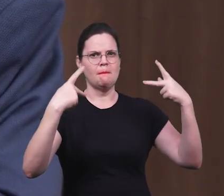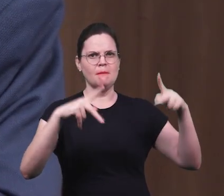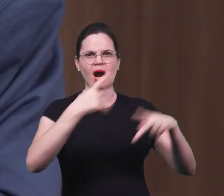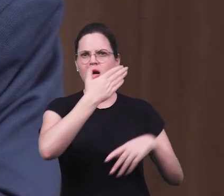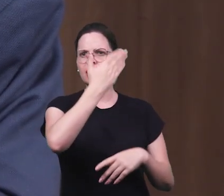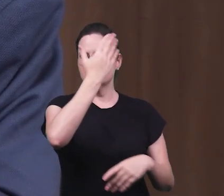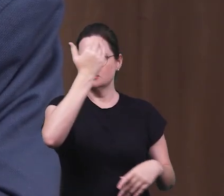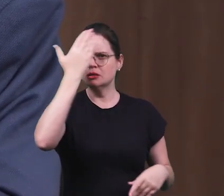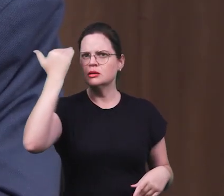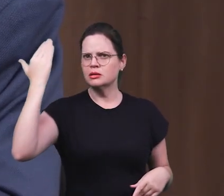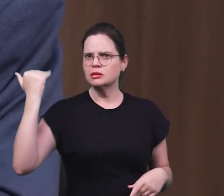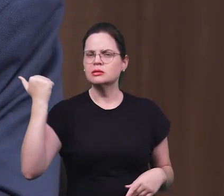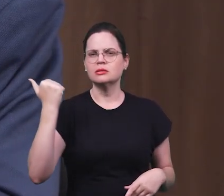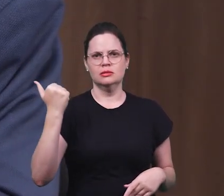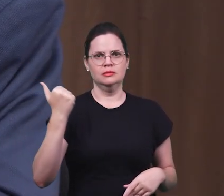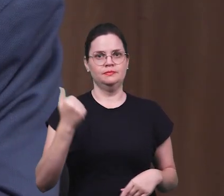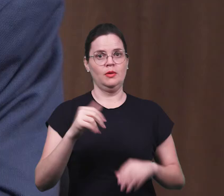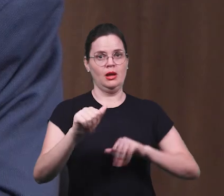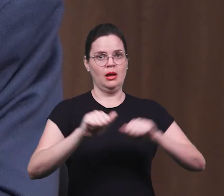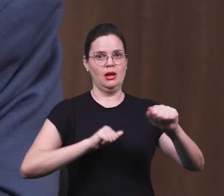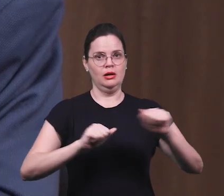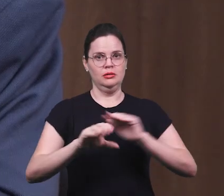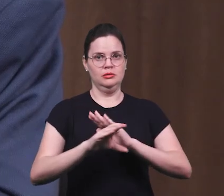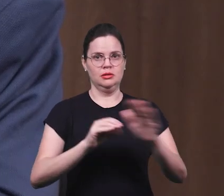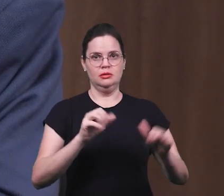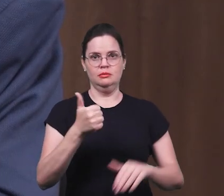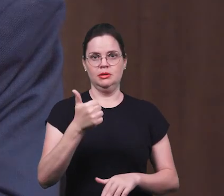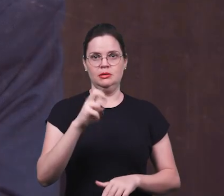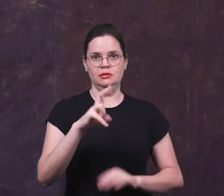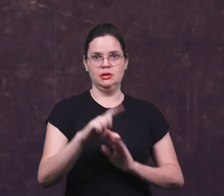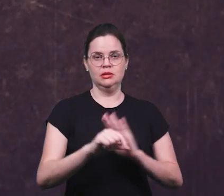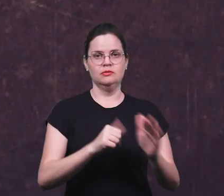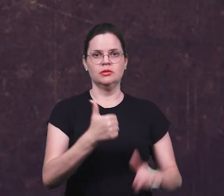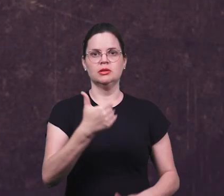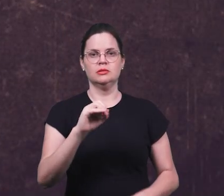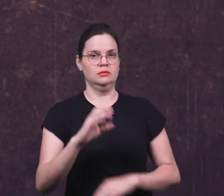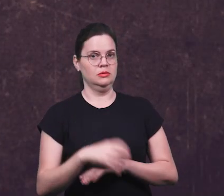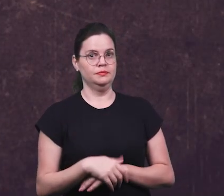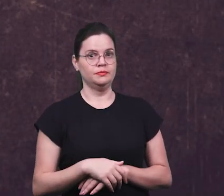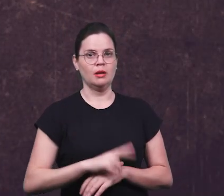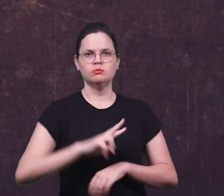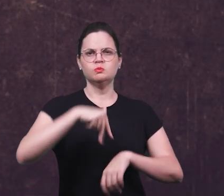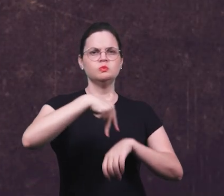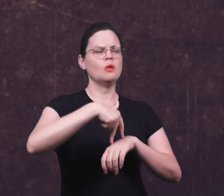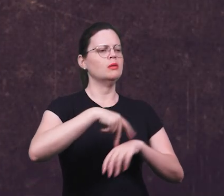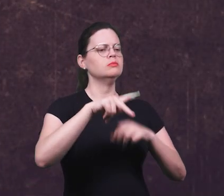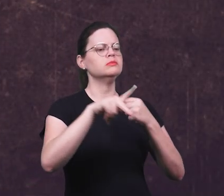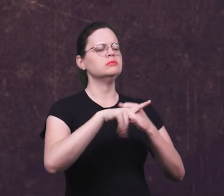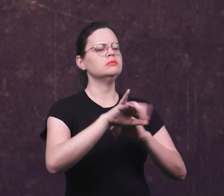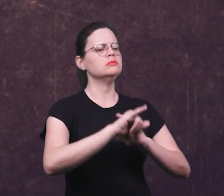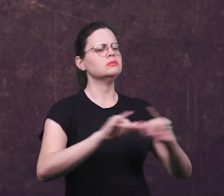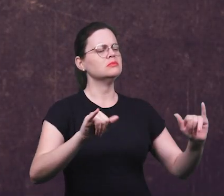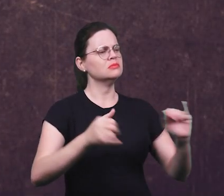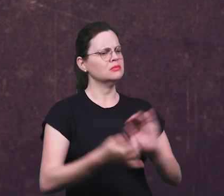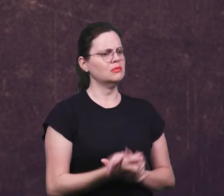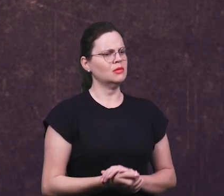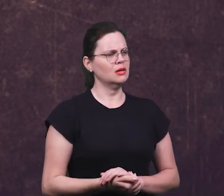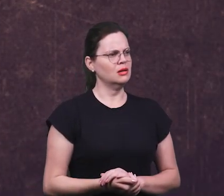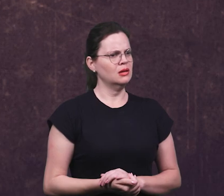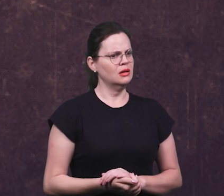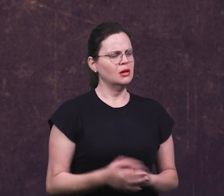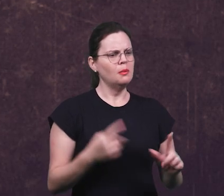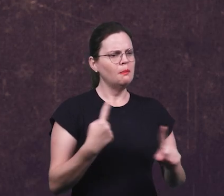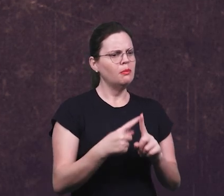Pedro, aqui em Atos 15, 10, falou: agora, pois, irmãos, que tentais a Deus,